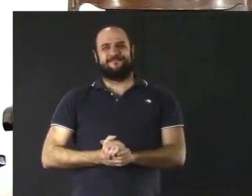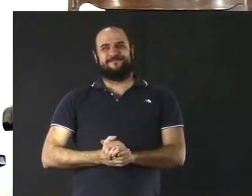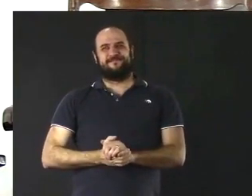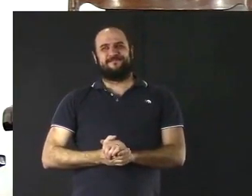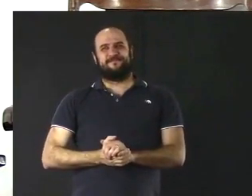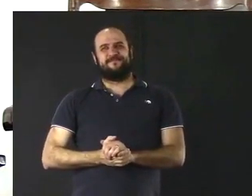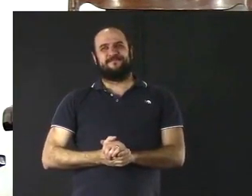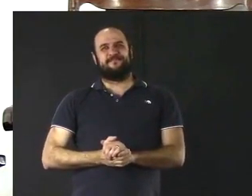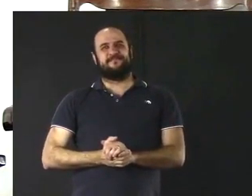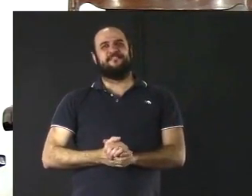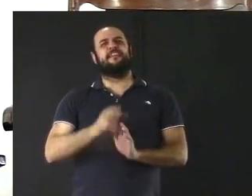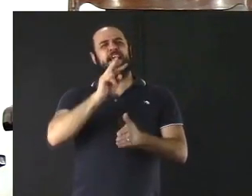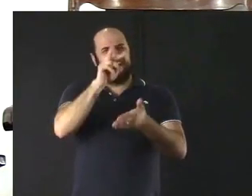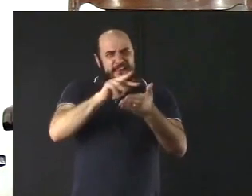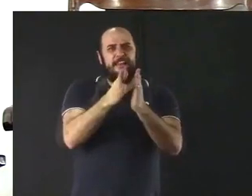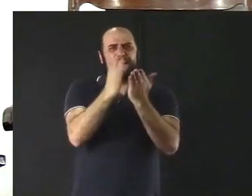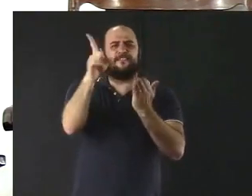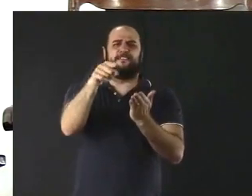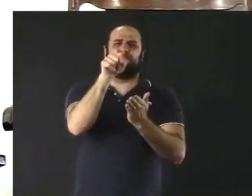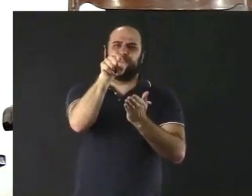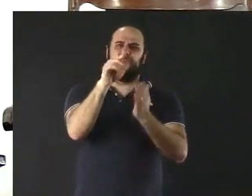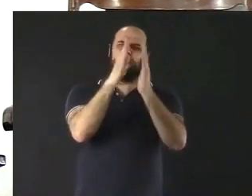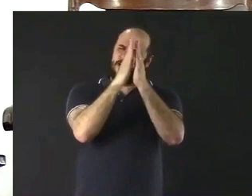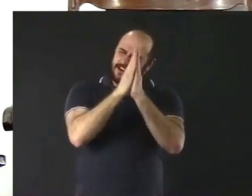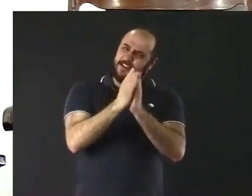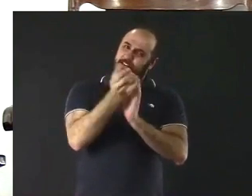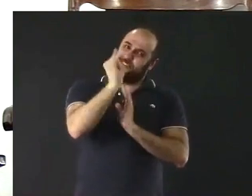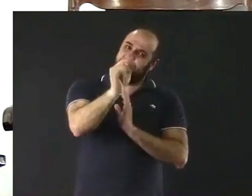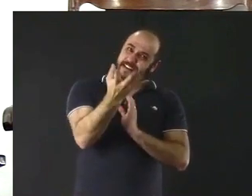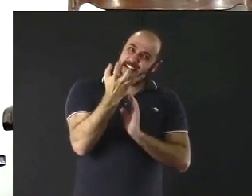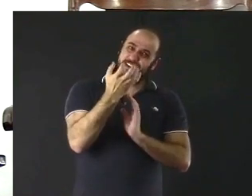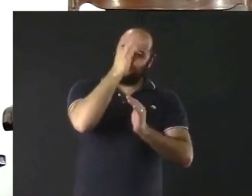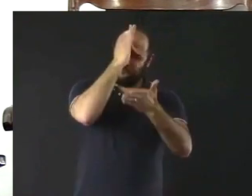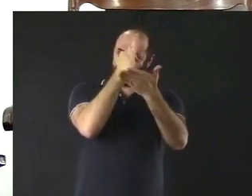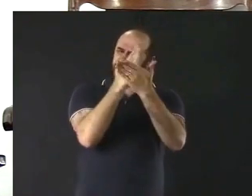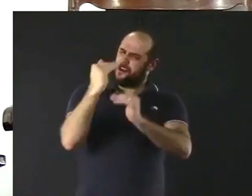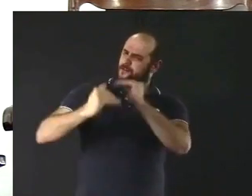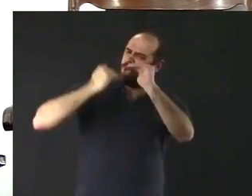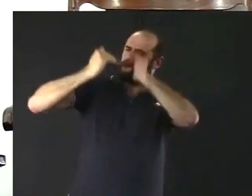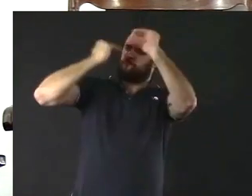Queridos, leia a Bíblia, faça oração se você quiser crescer na fé.